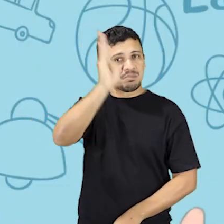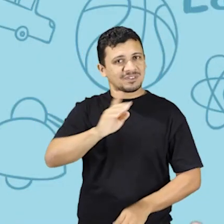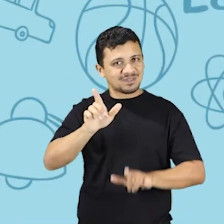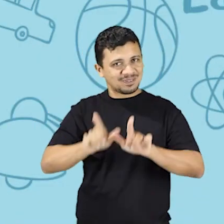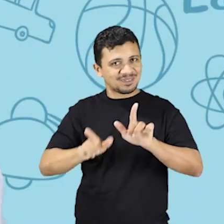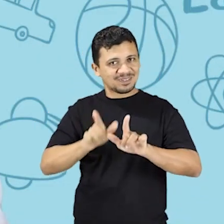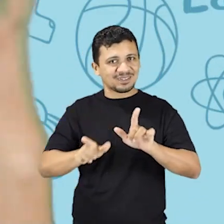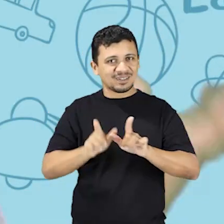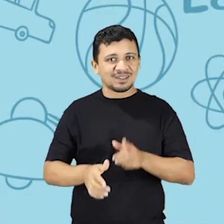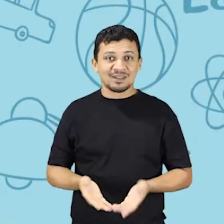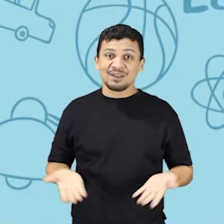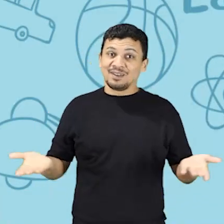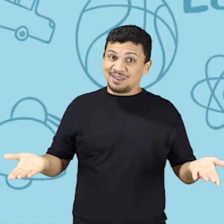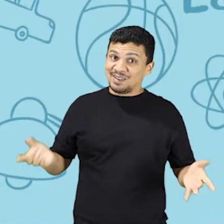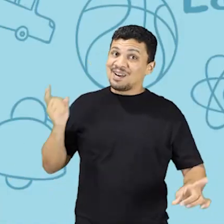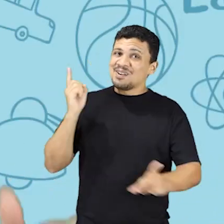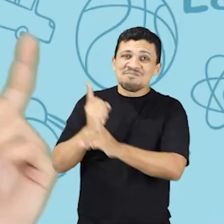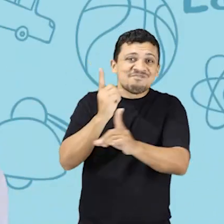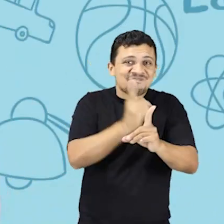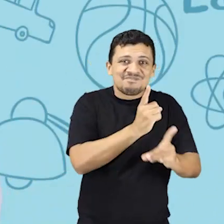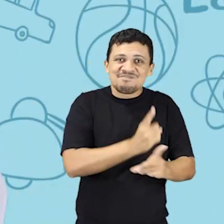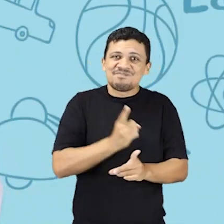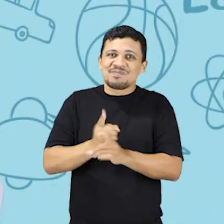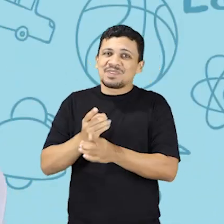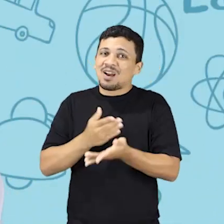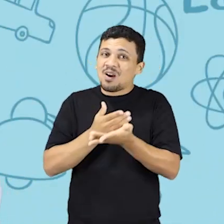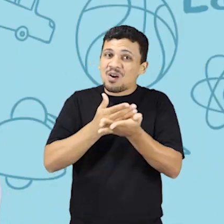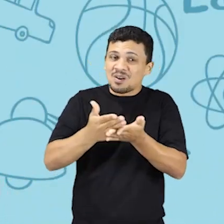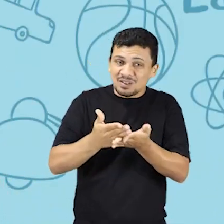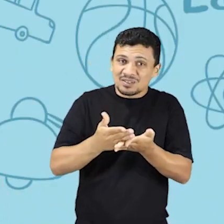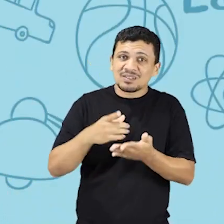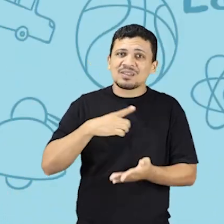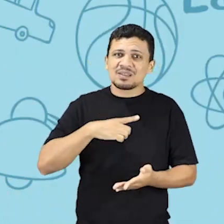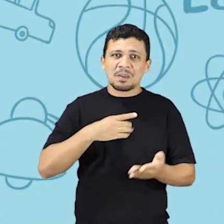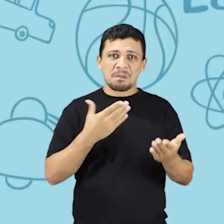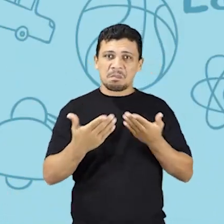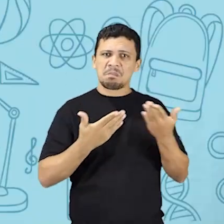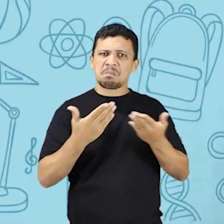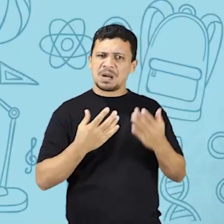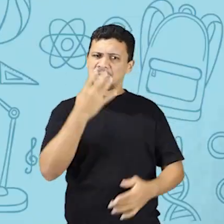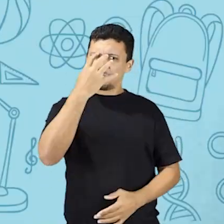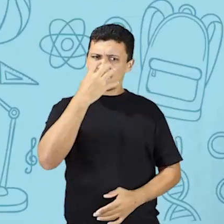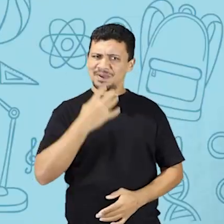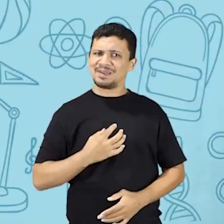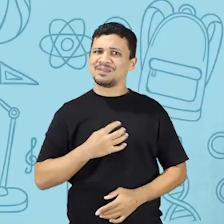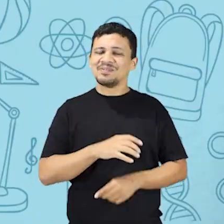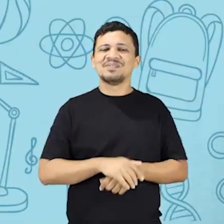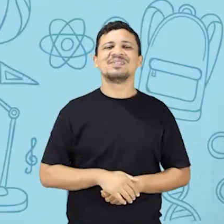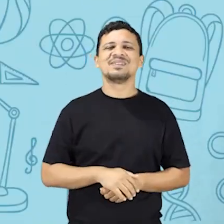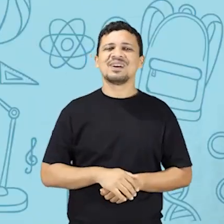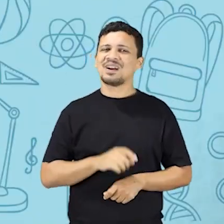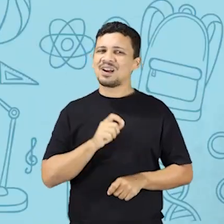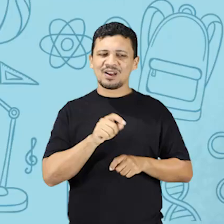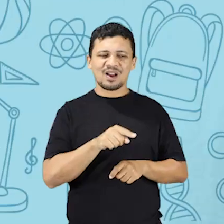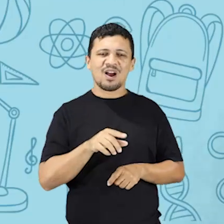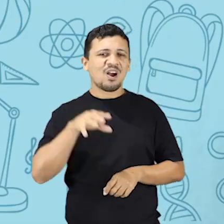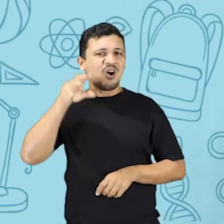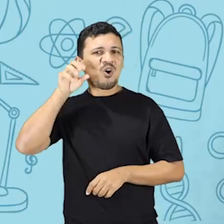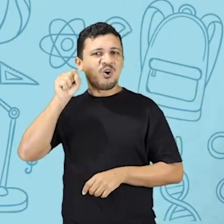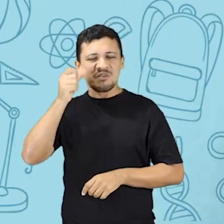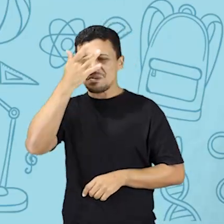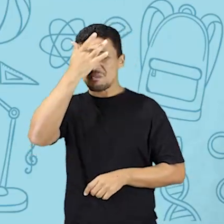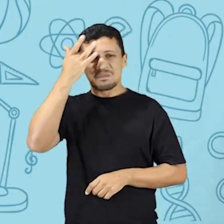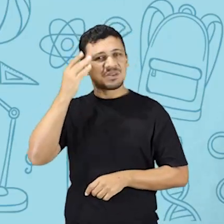E depois de tantas descobertas, vamos dar início ao nosso quadro Papo Reto, espaço dedicado a ouvir quem entende